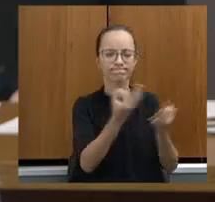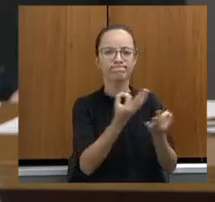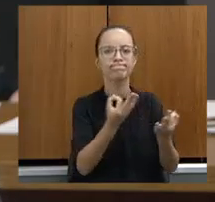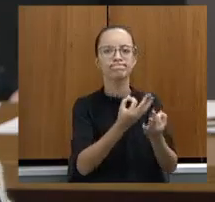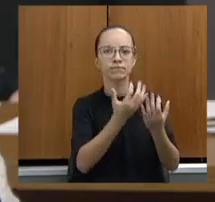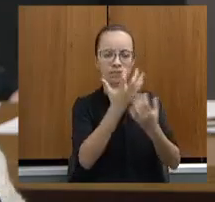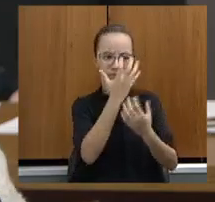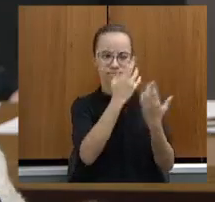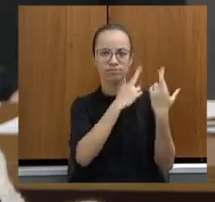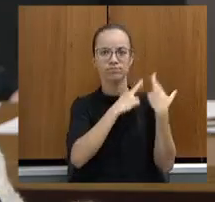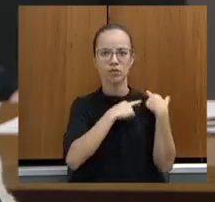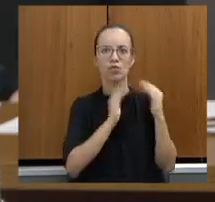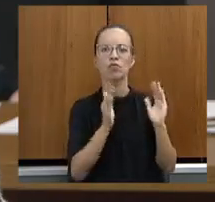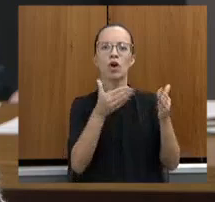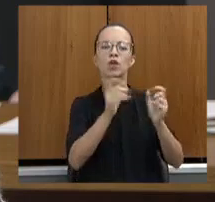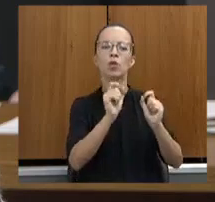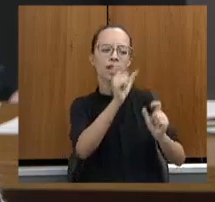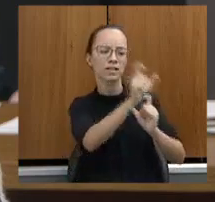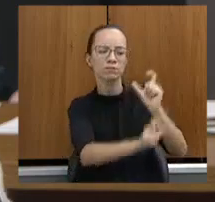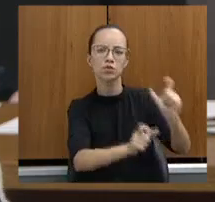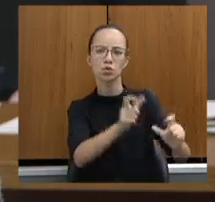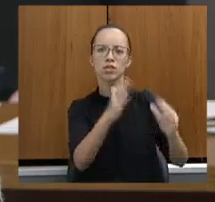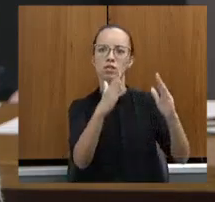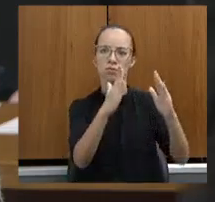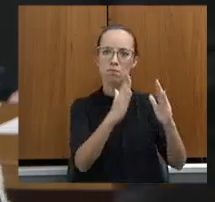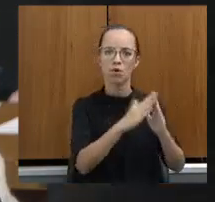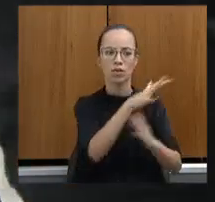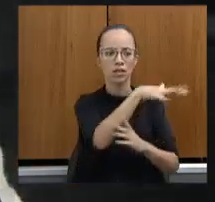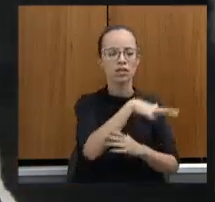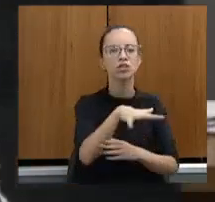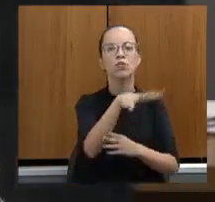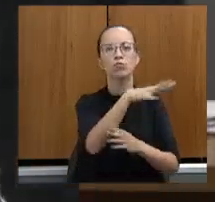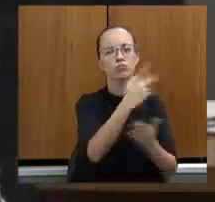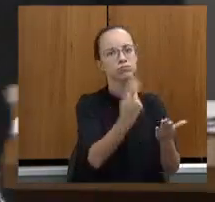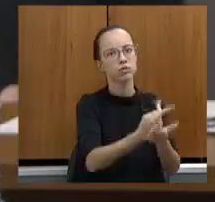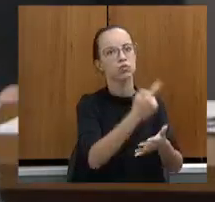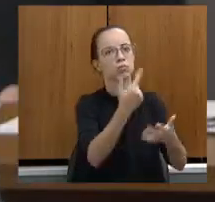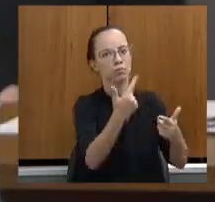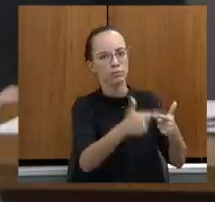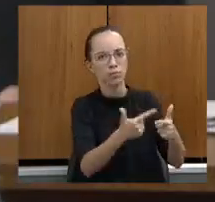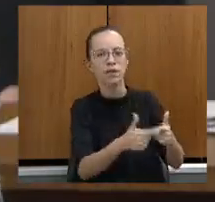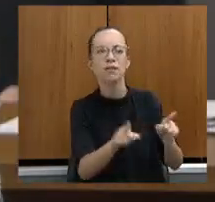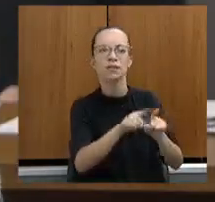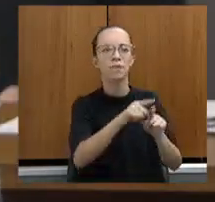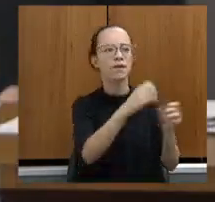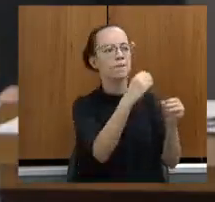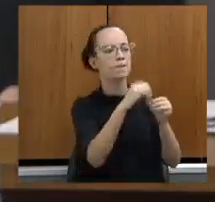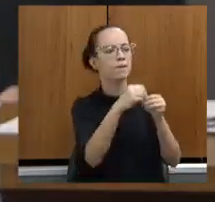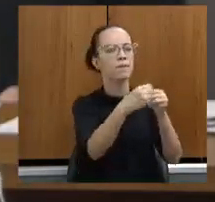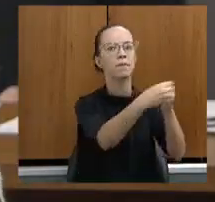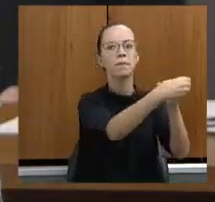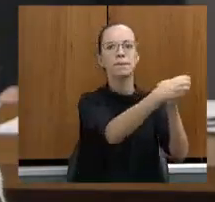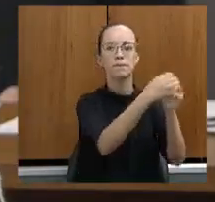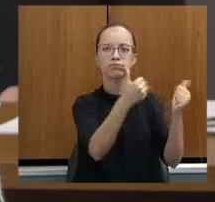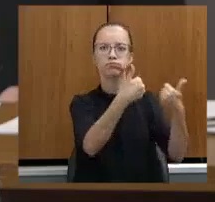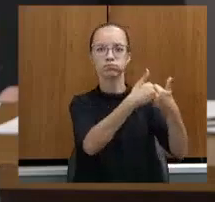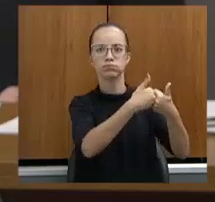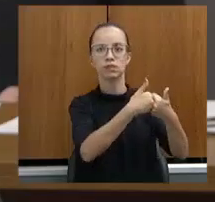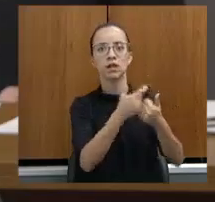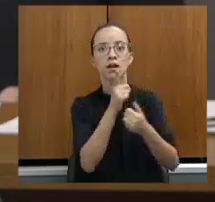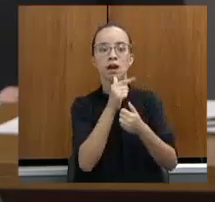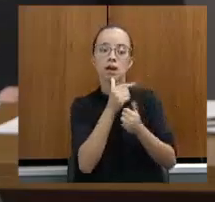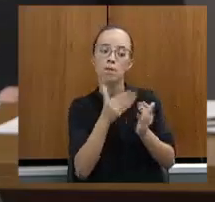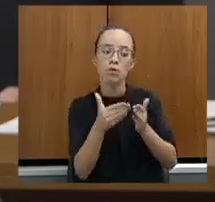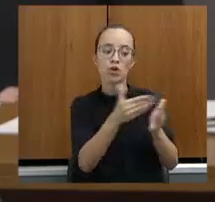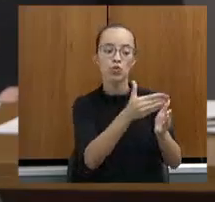célere focada nas pessoas que moram na região atingida nos municípios que estão na região atingida para que finalmente o Rio Doce tenha